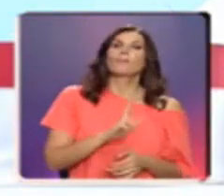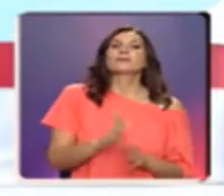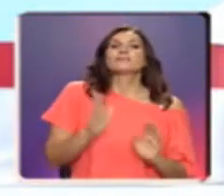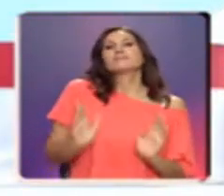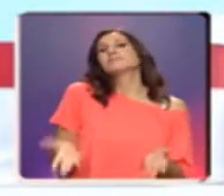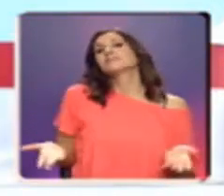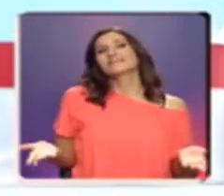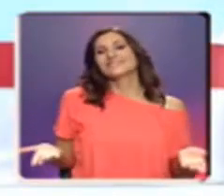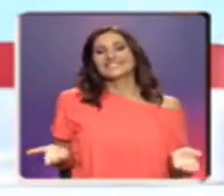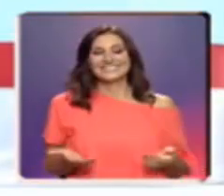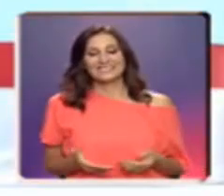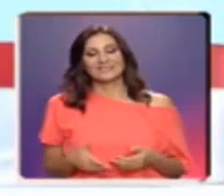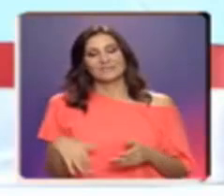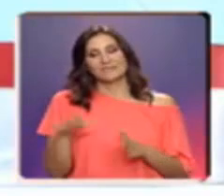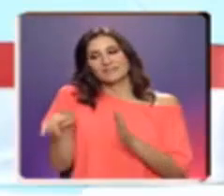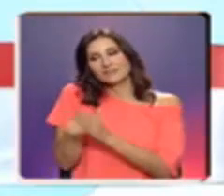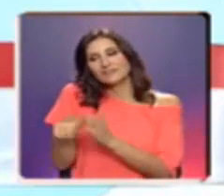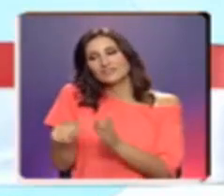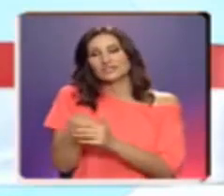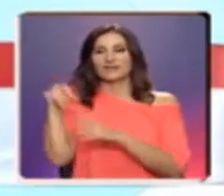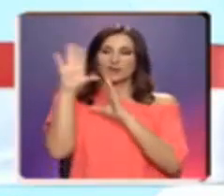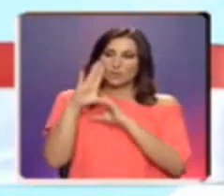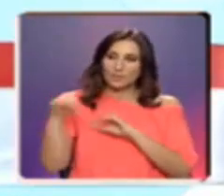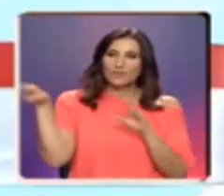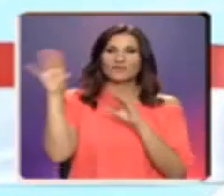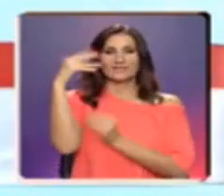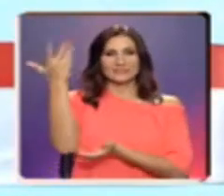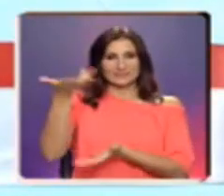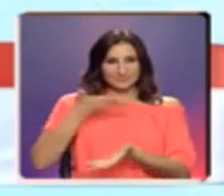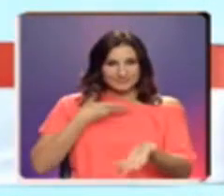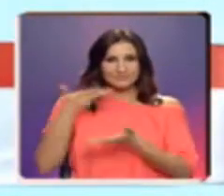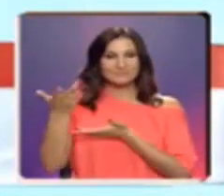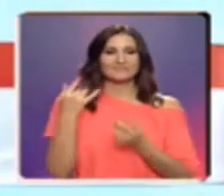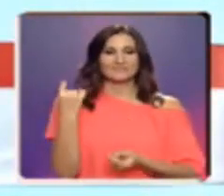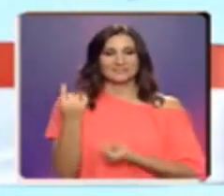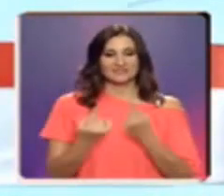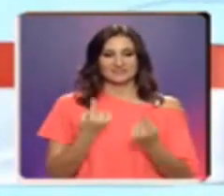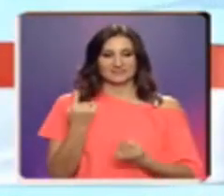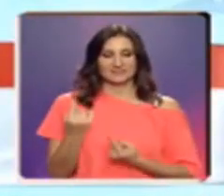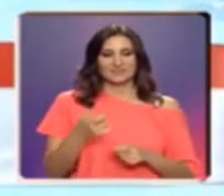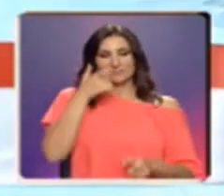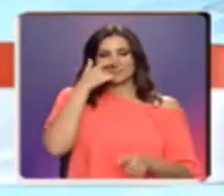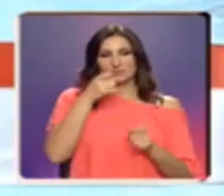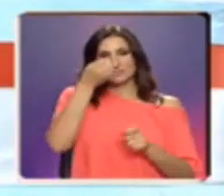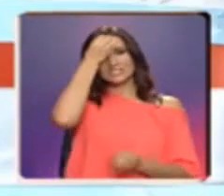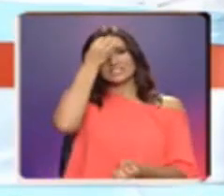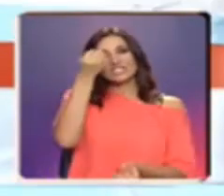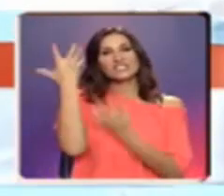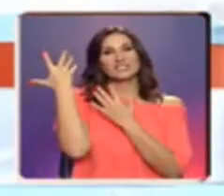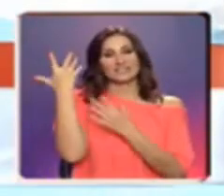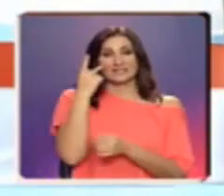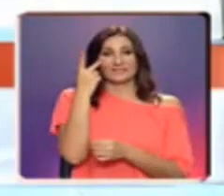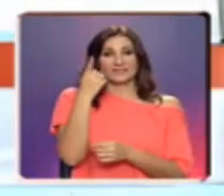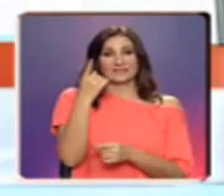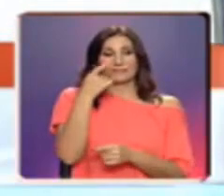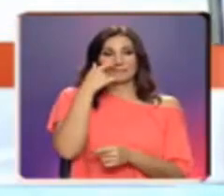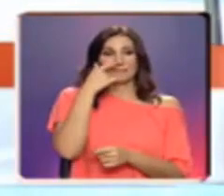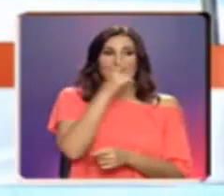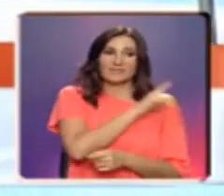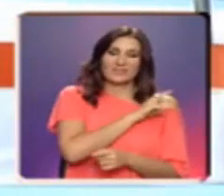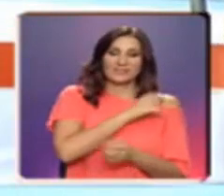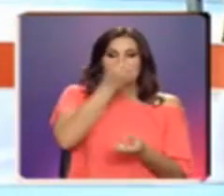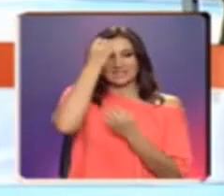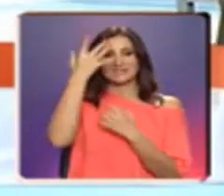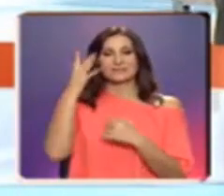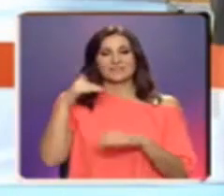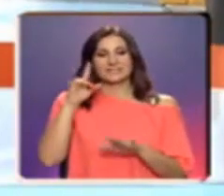Temos que ser românticos, temos que convencer, temos que conversar muito, e às vezes as pessoas esquecem disso na sua vida pessoal. Mas ela